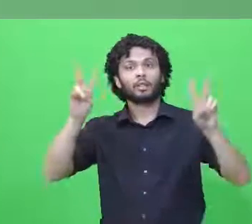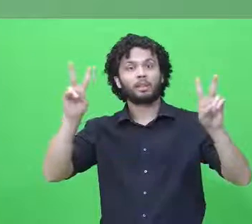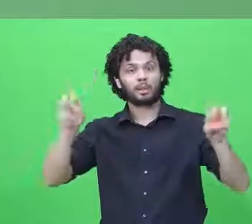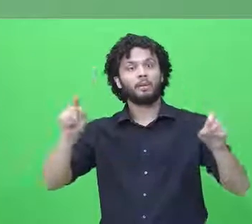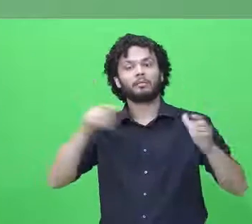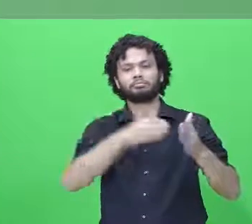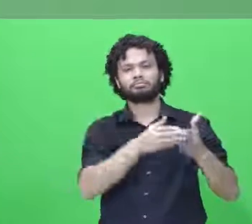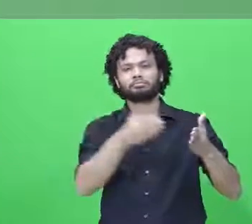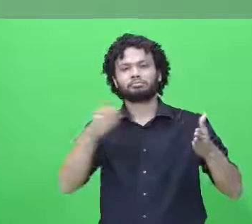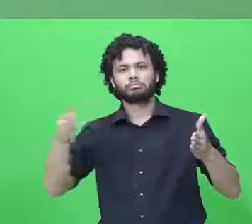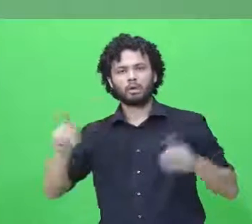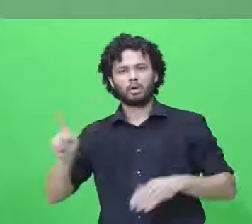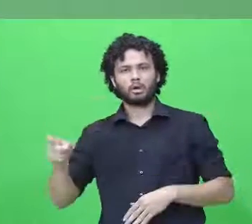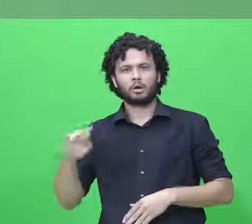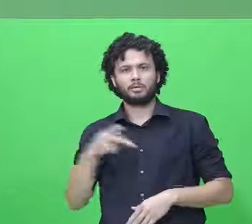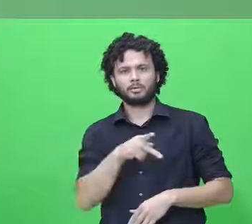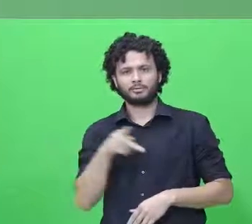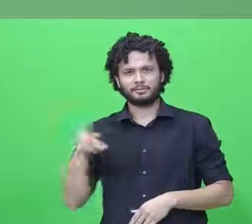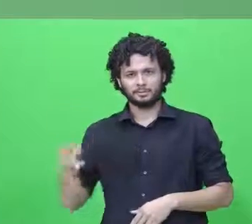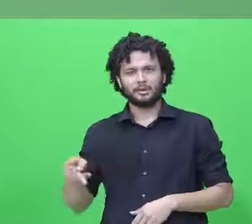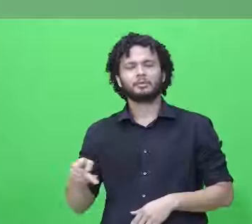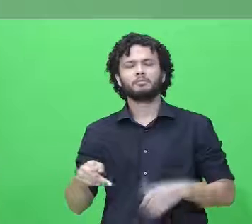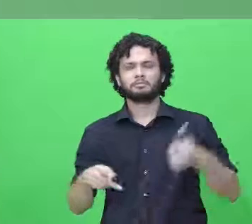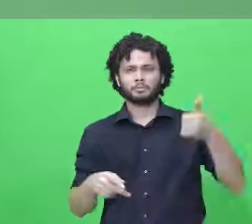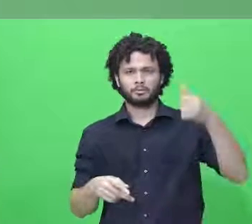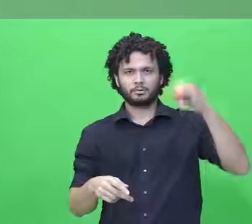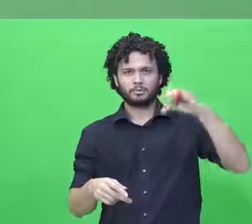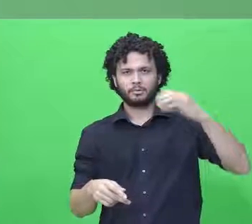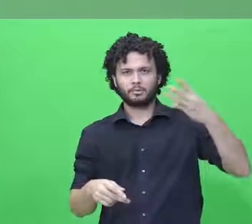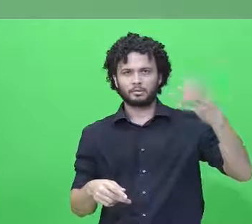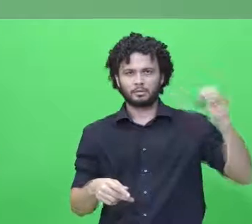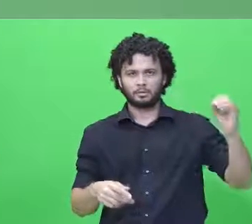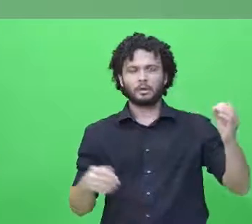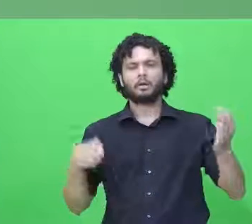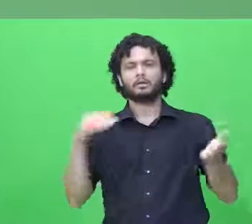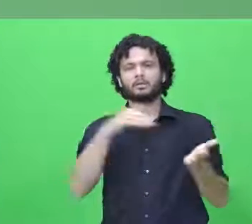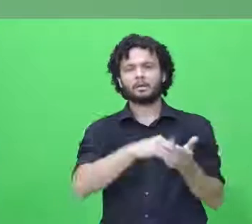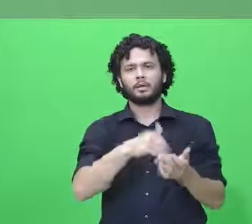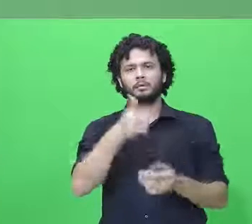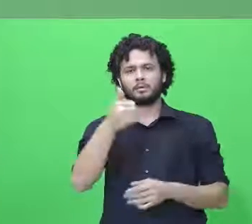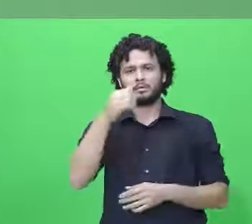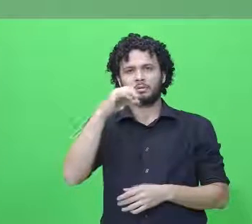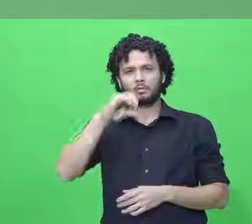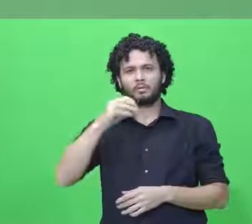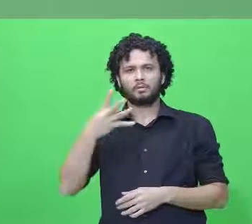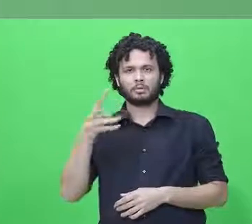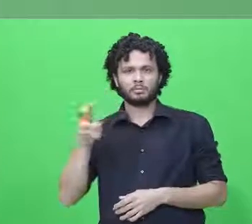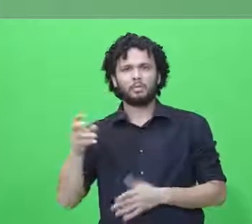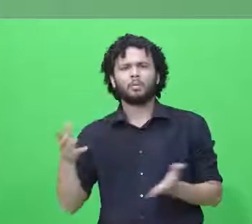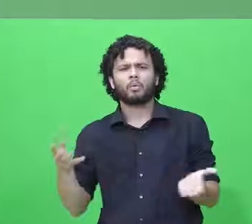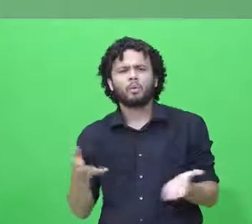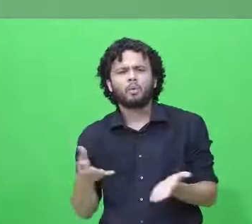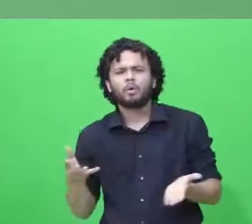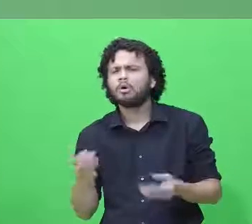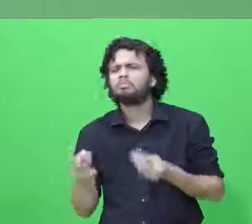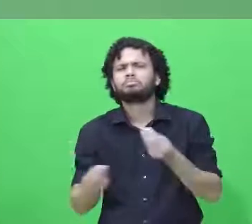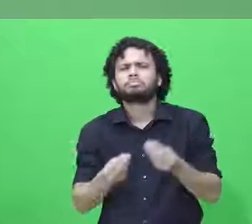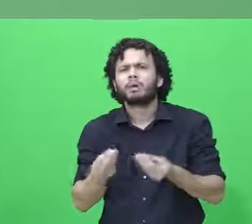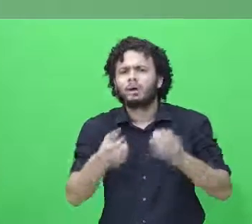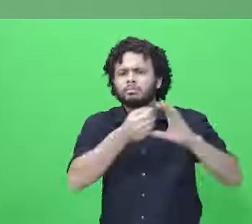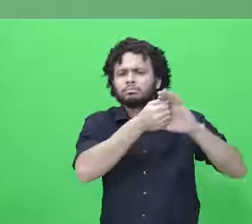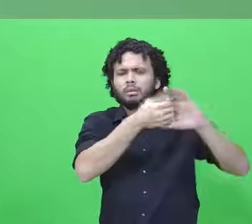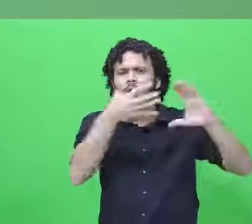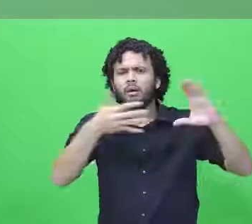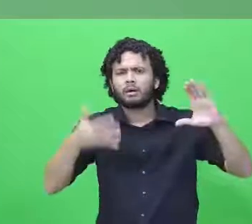é a Era Vargas, um período abrangente de 1930 a 1945. Pretendo então nessa aula de hoje caracterizar os